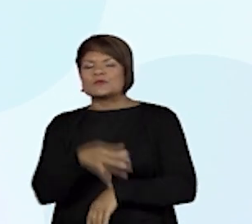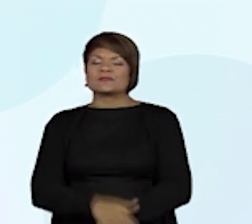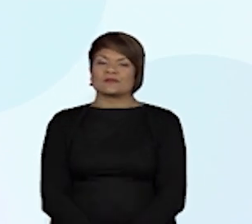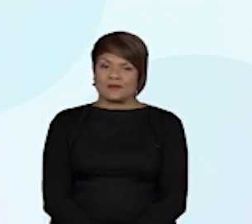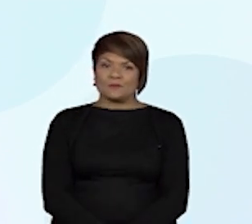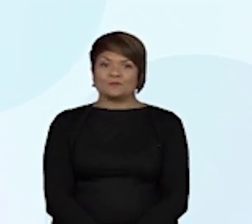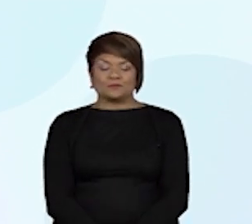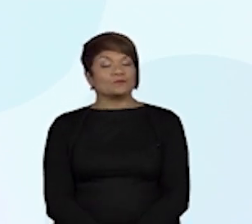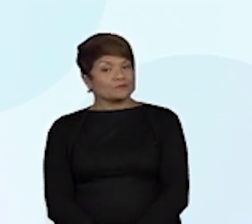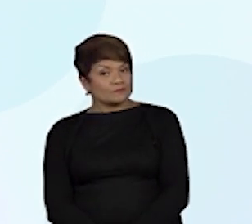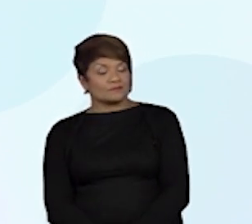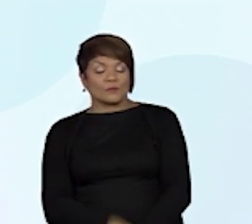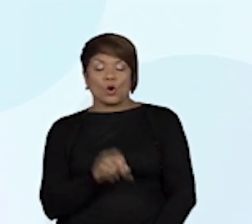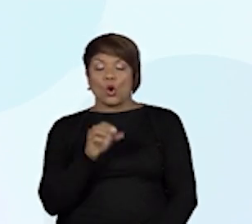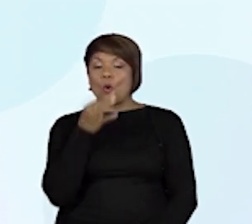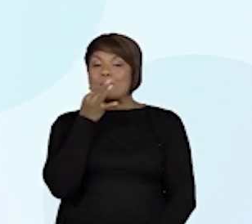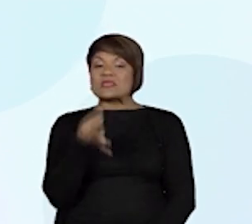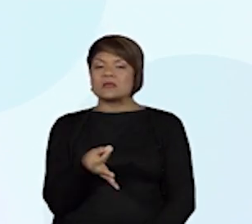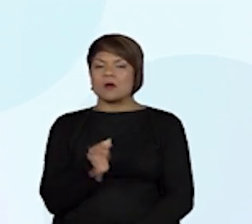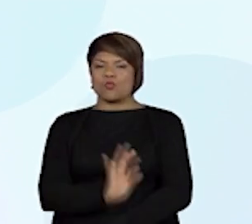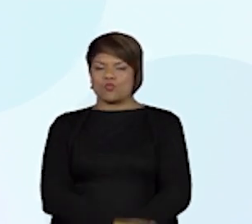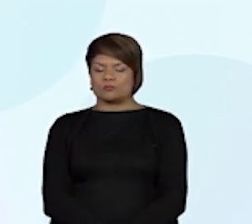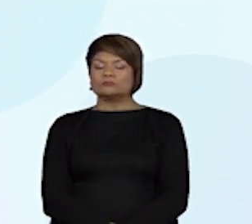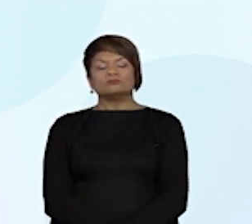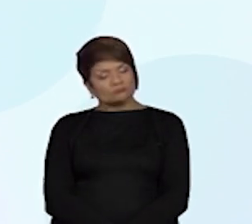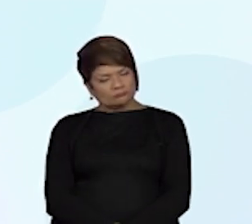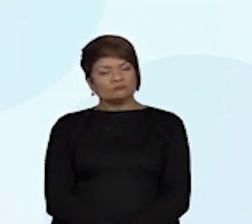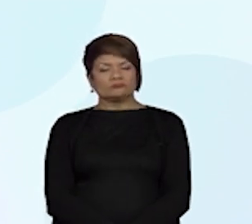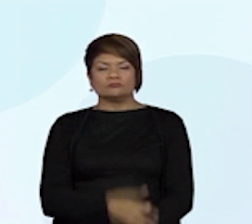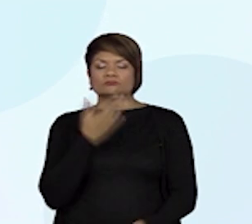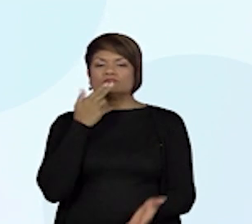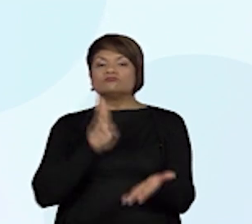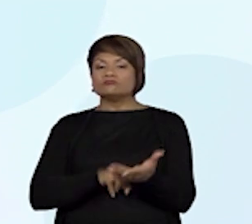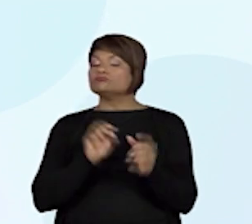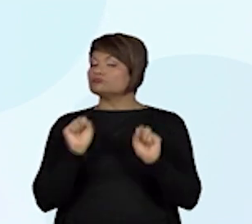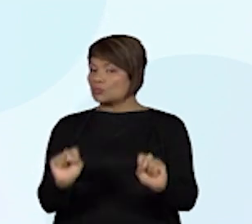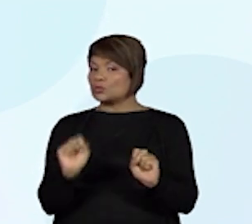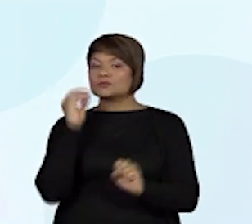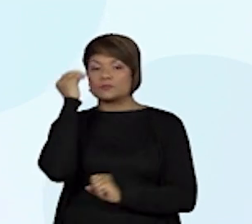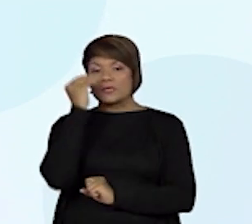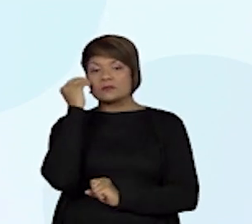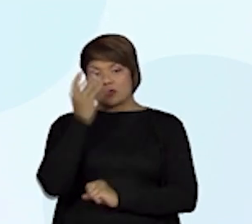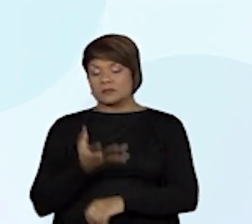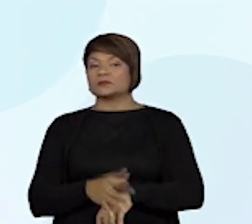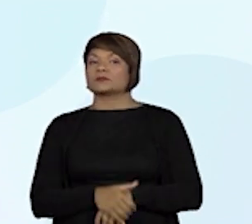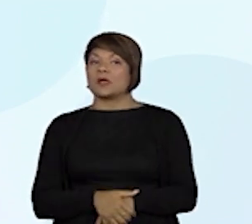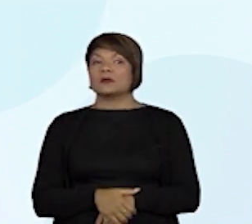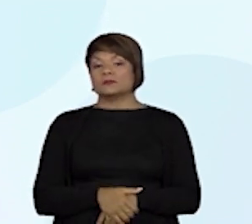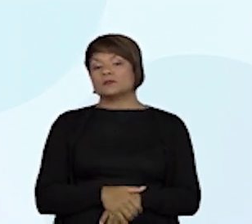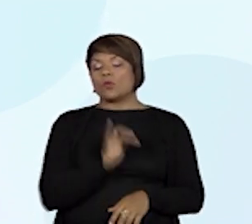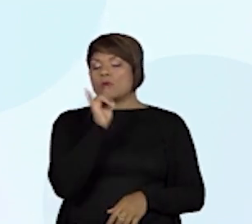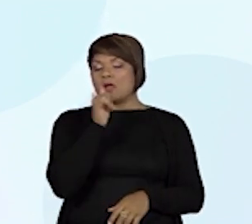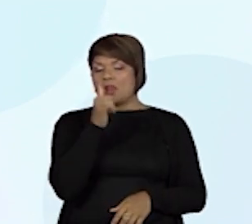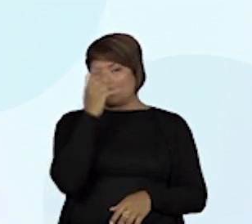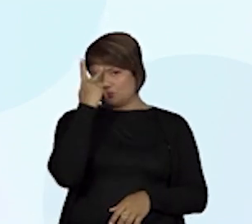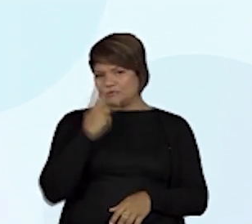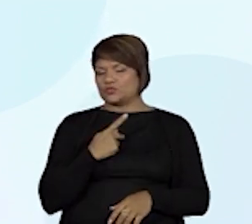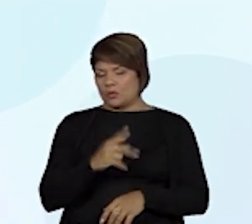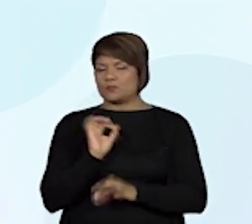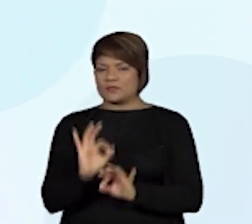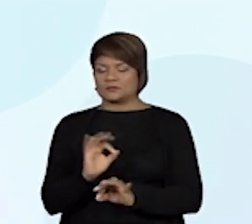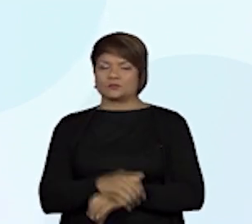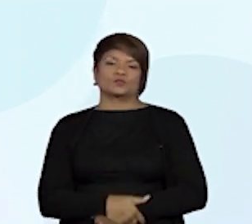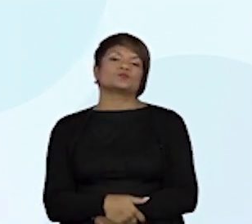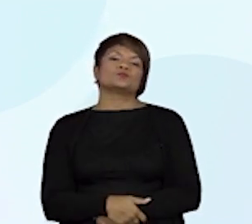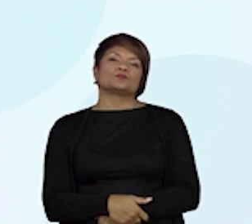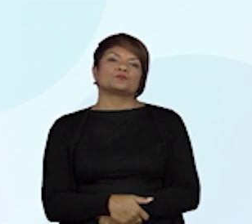carta opinativa, porque ela traz a opinião dela sobre a experiência que ela viveu, um relato pessoal mesmo. E aí,